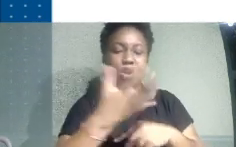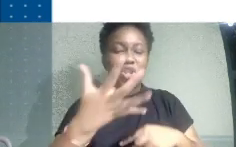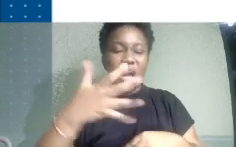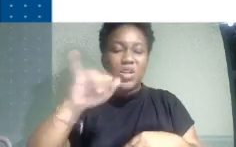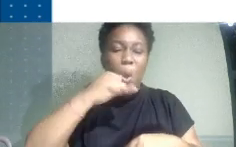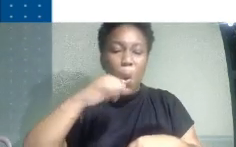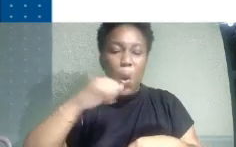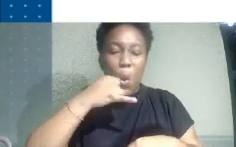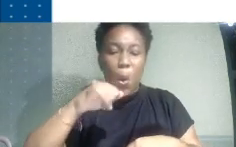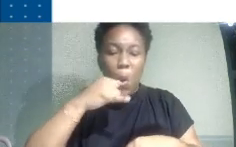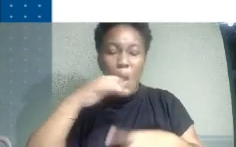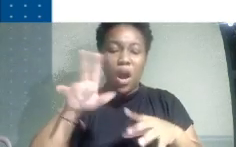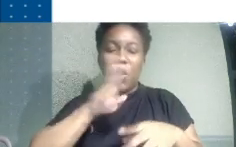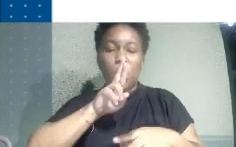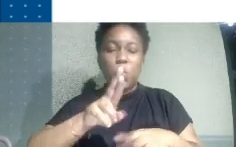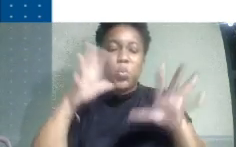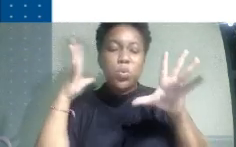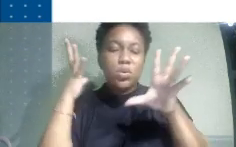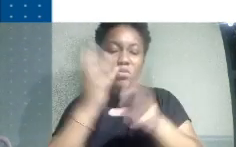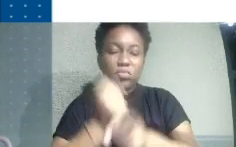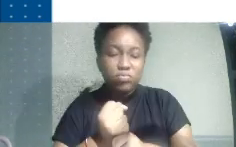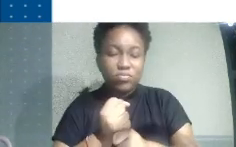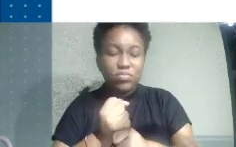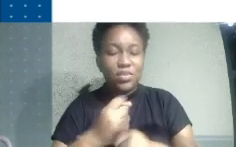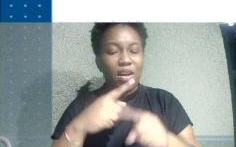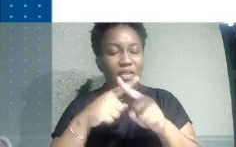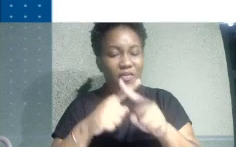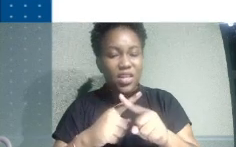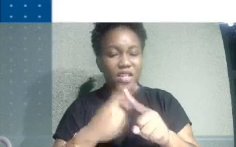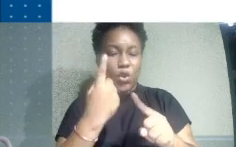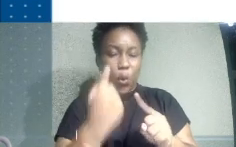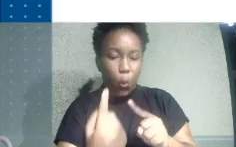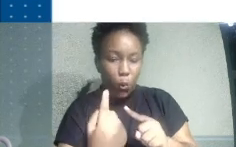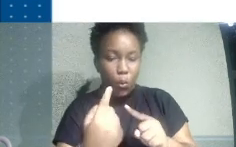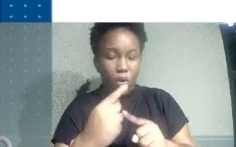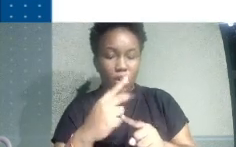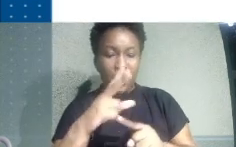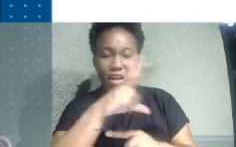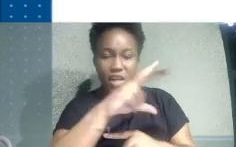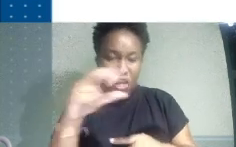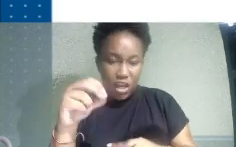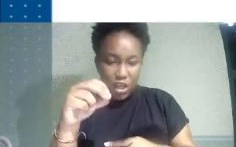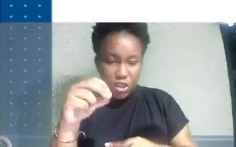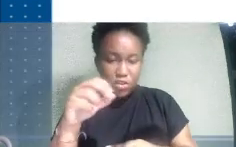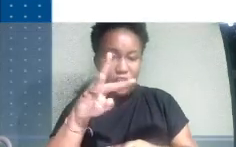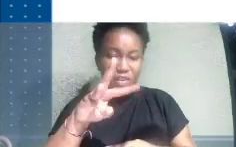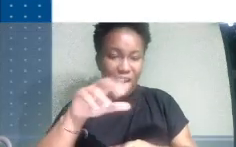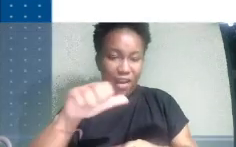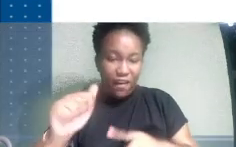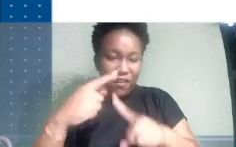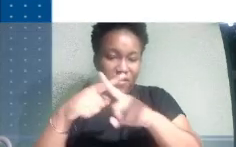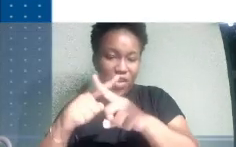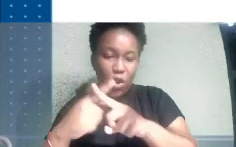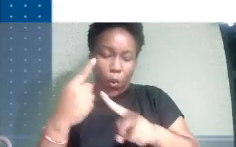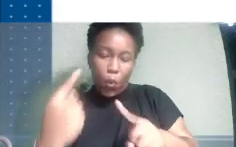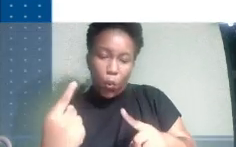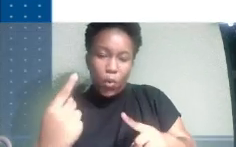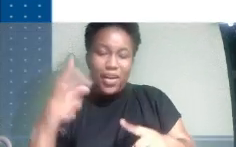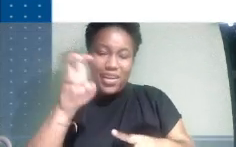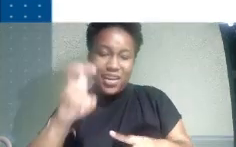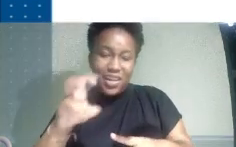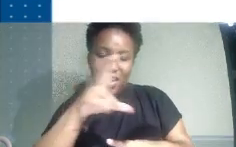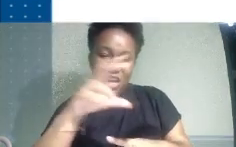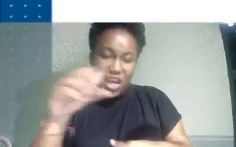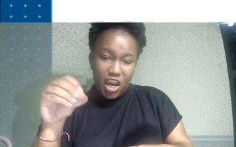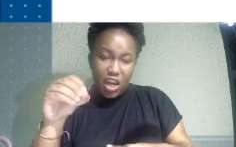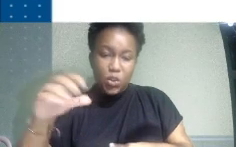quanto? Eu vou multiplicar esse número por 1. Vou multiplicar 500 VA por 1. Isso vai me resultar 500 volts. Ou seja, a